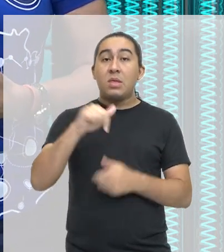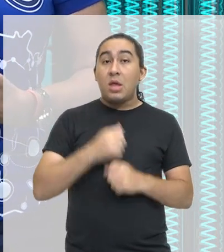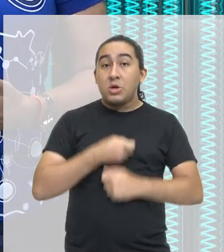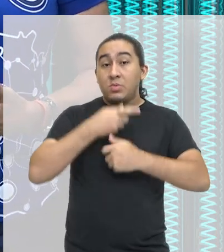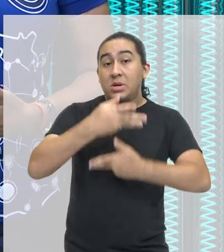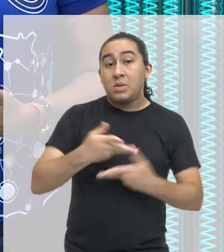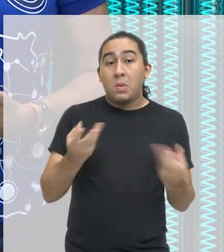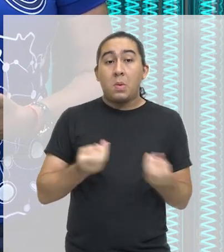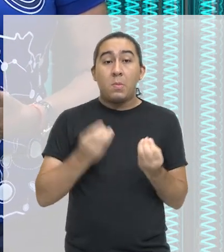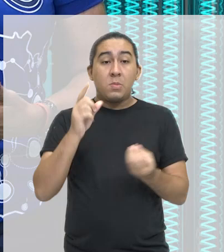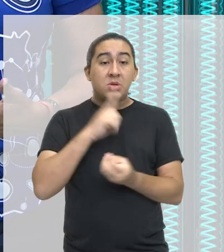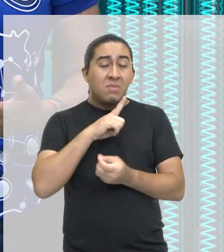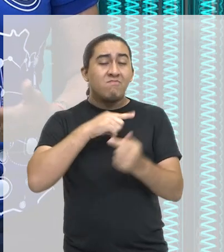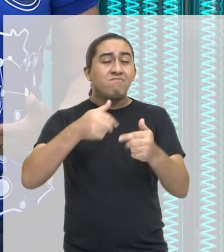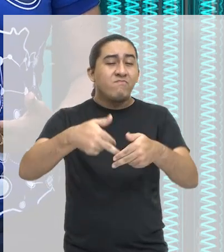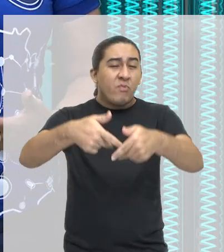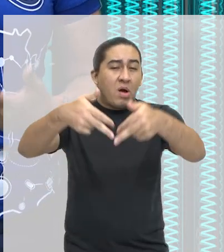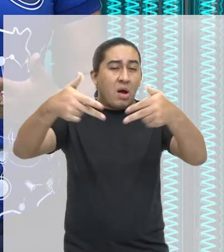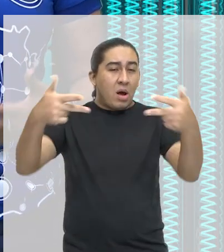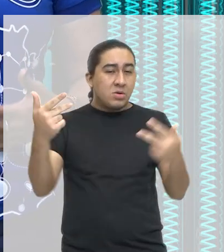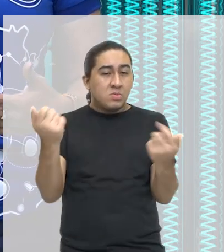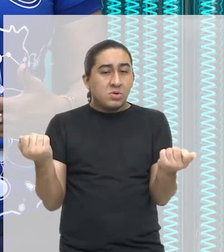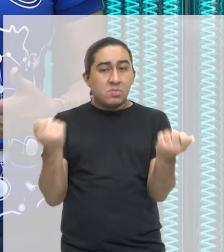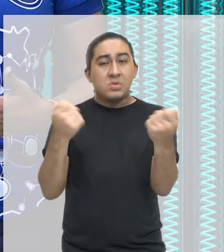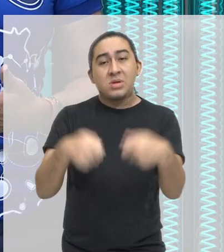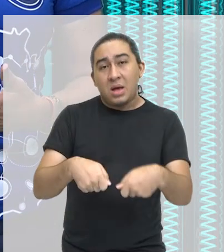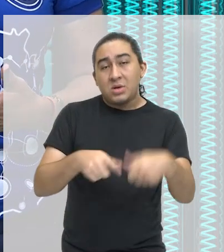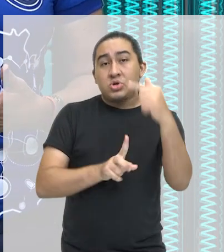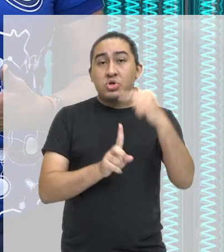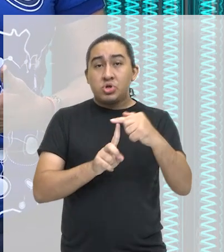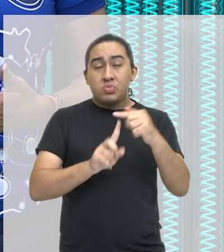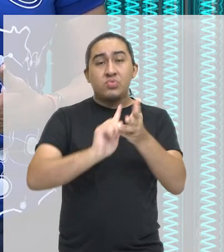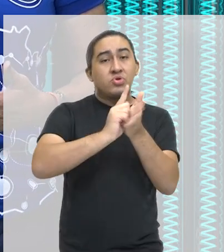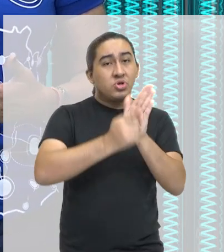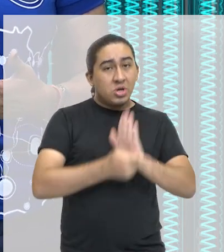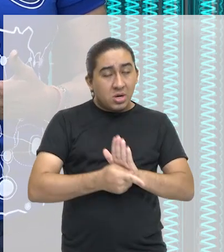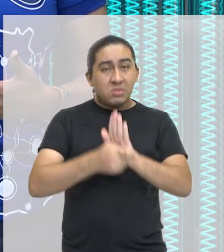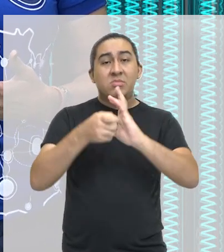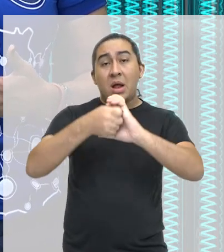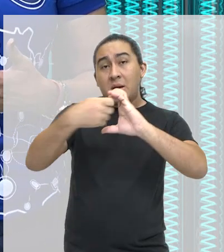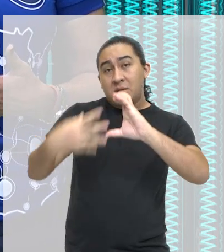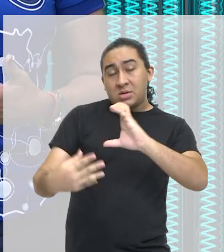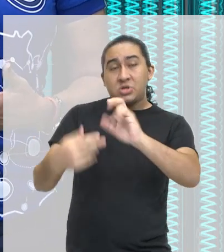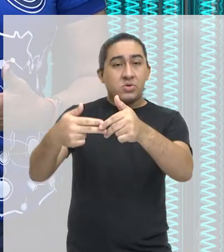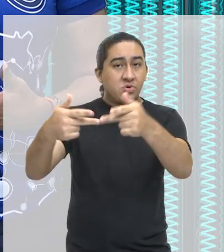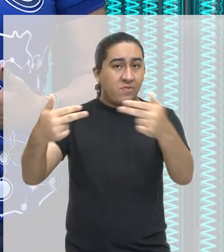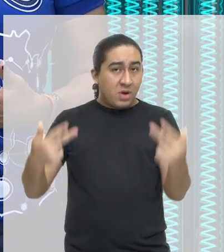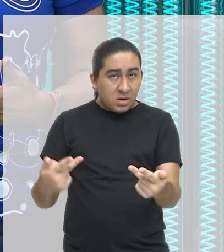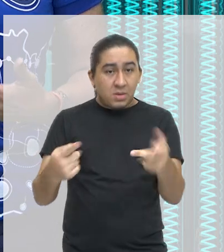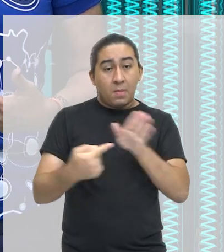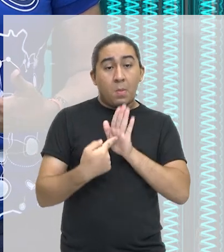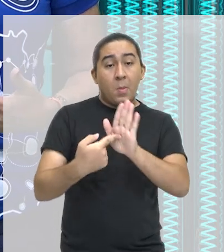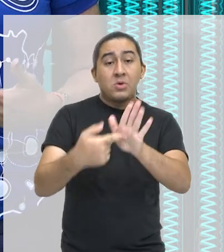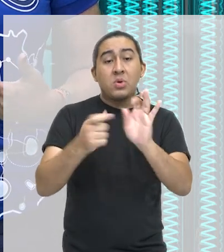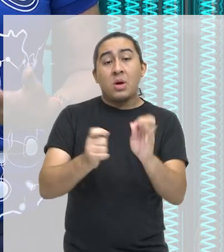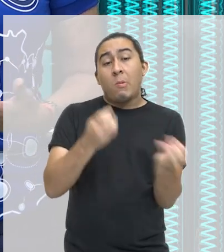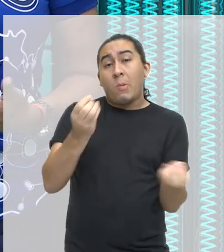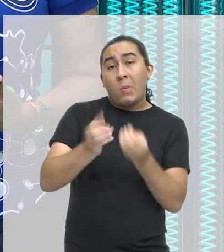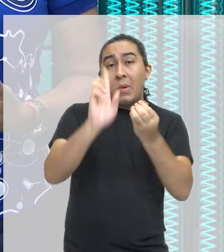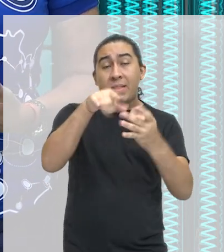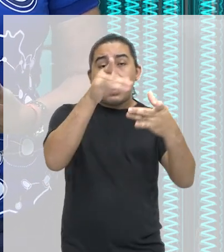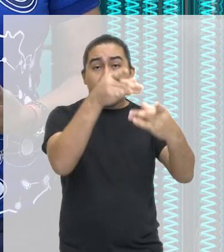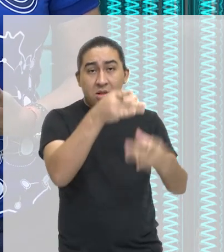contemporaneidade. Ele se manifesta através de uma variedade de formas, estilos e gêneros que revelam